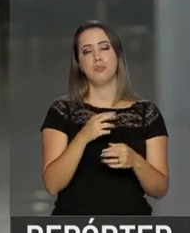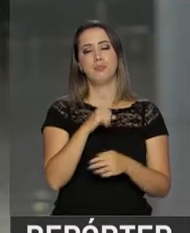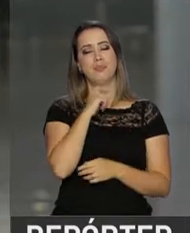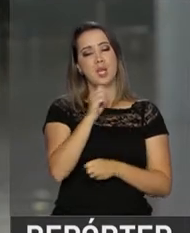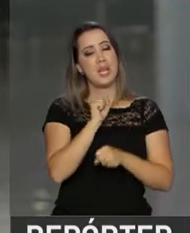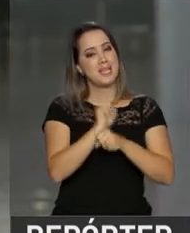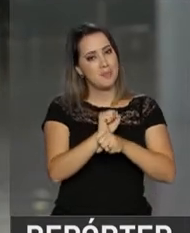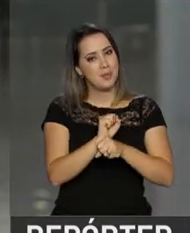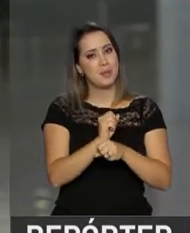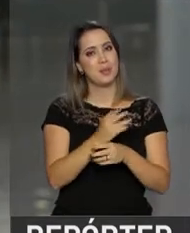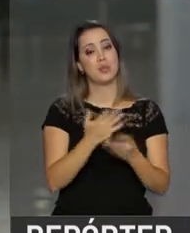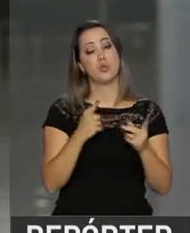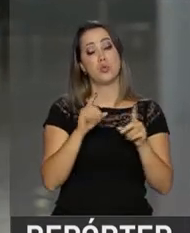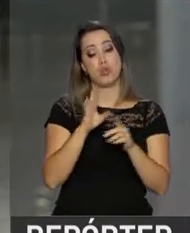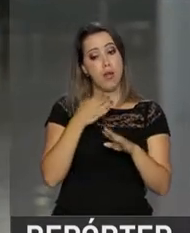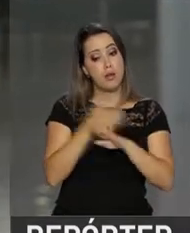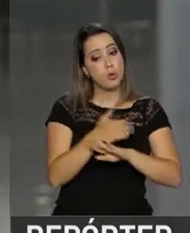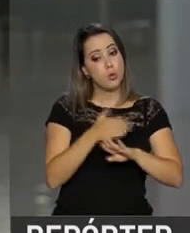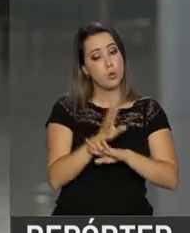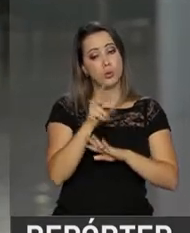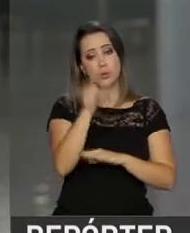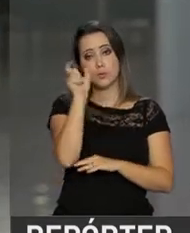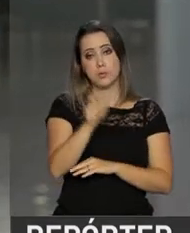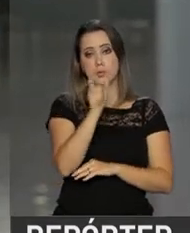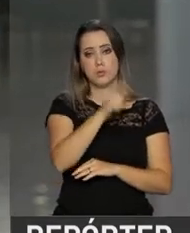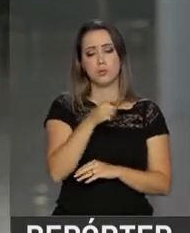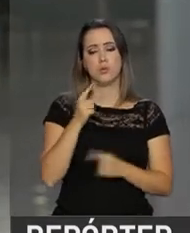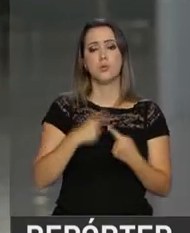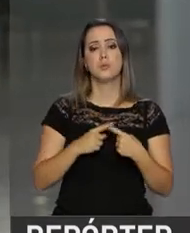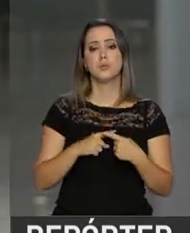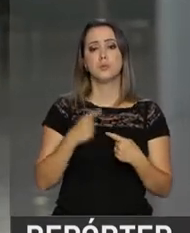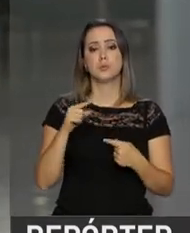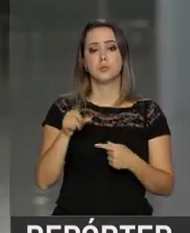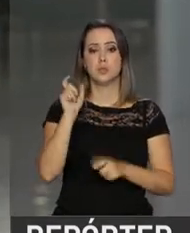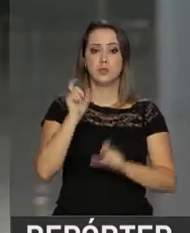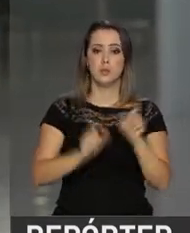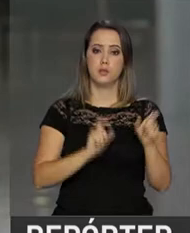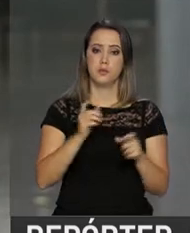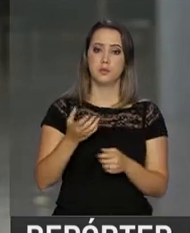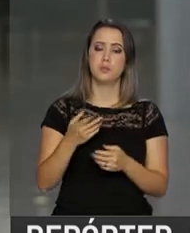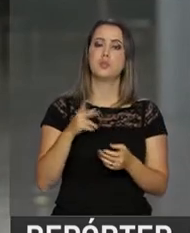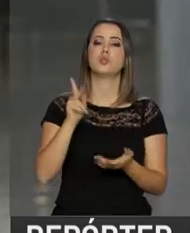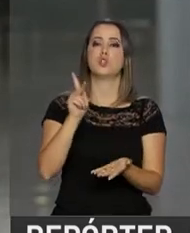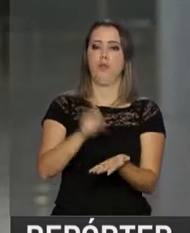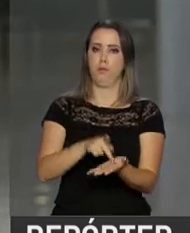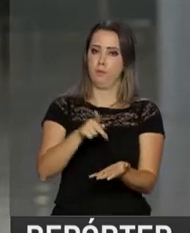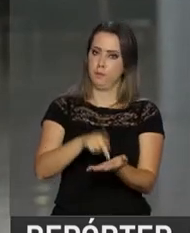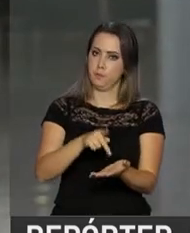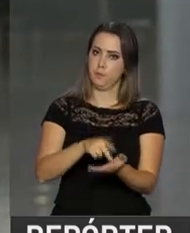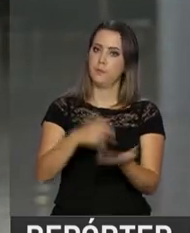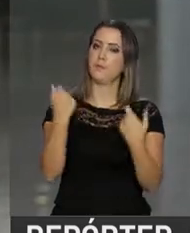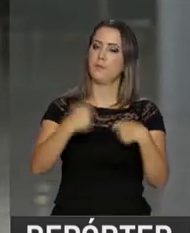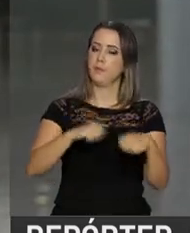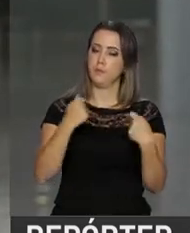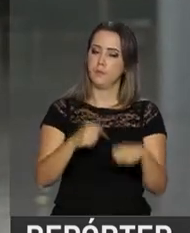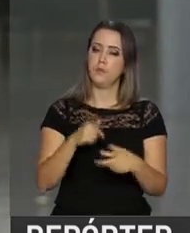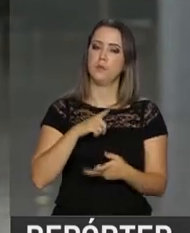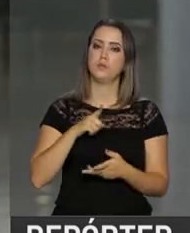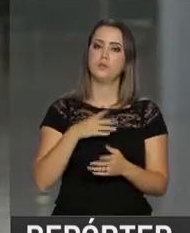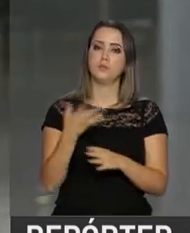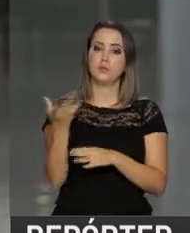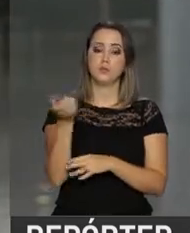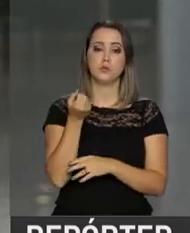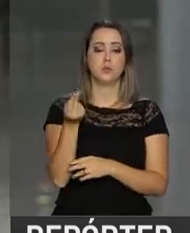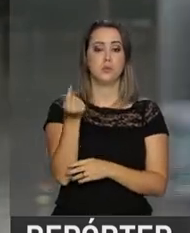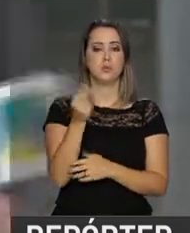foi possível graças à focalização fazendo com que as pessoas que realmente necessitam no bolsa percebam